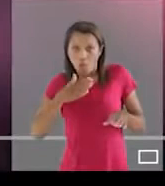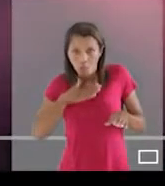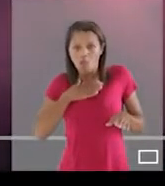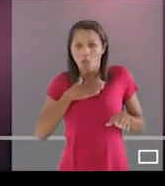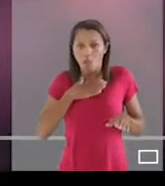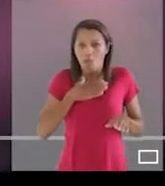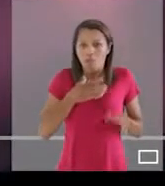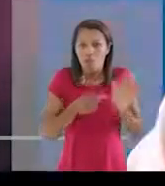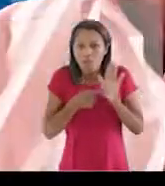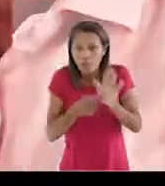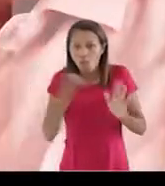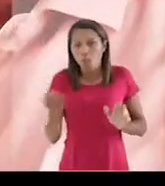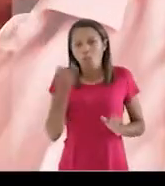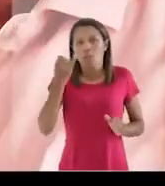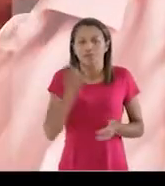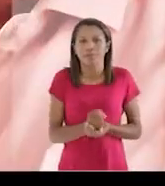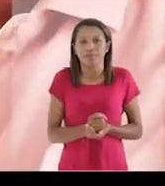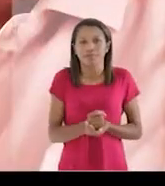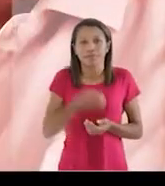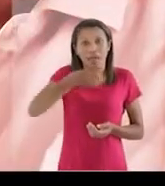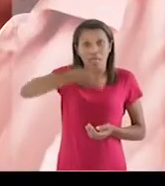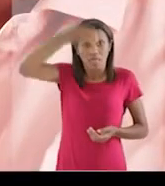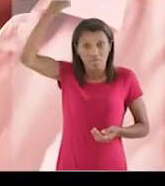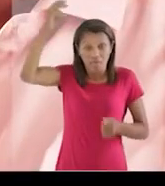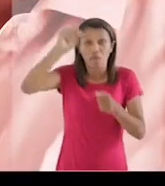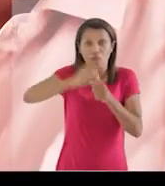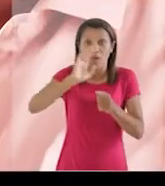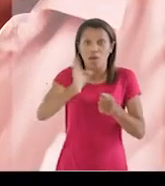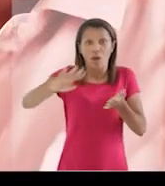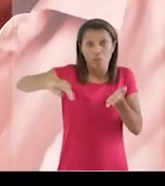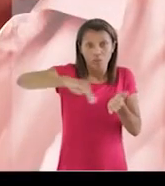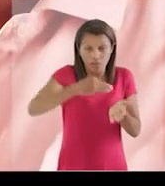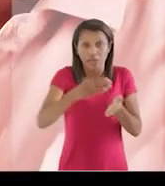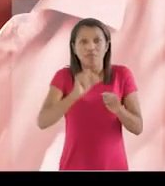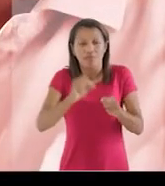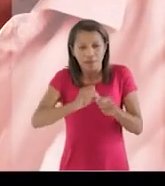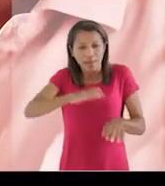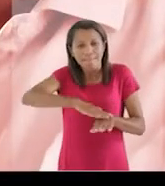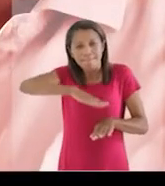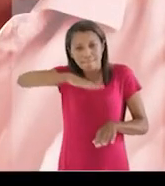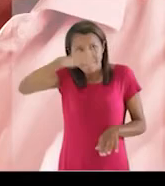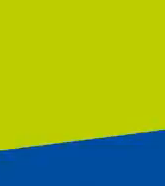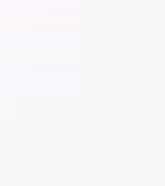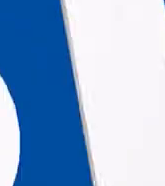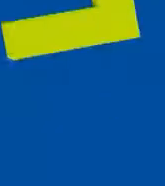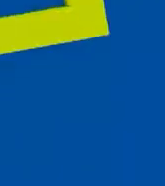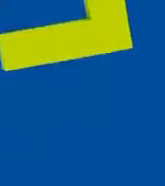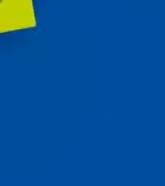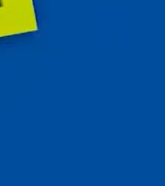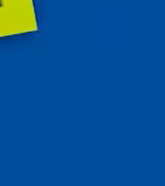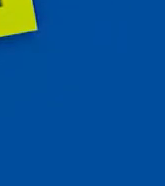convenceu que o programa era bom. Neto fez como secretário e vai fazer mais como prefeito.